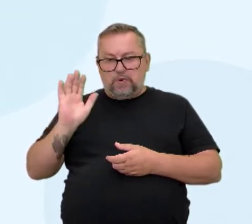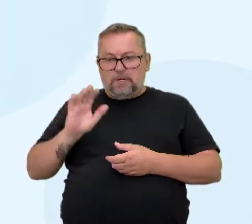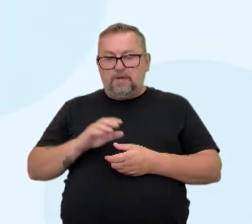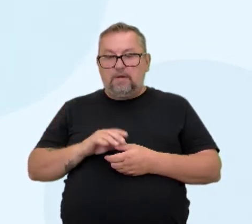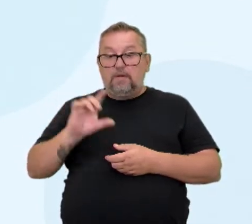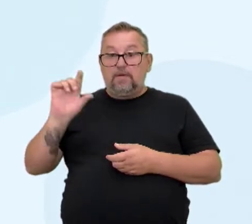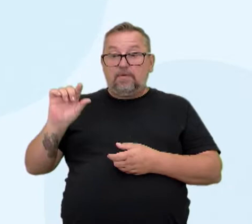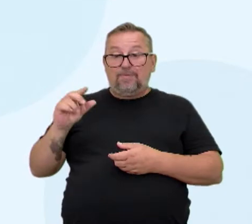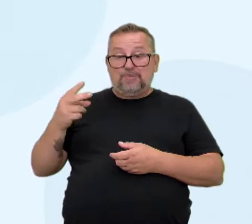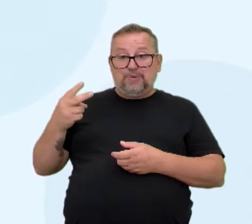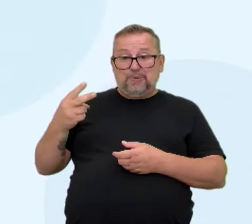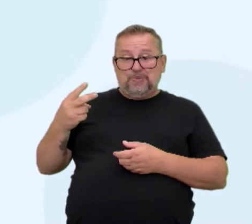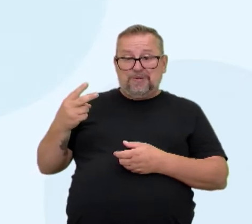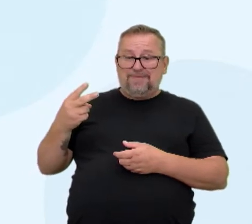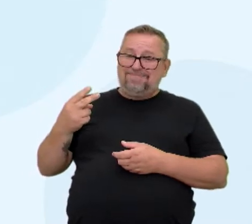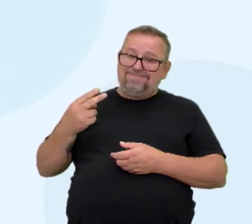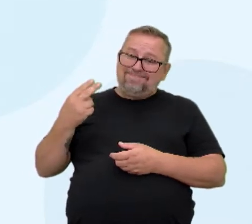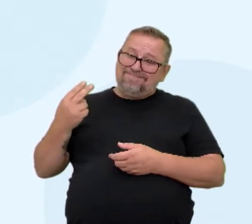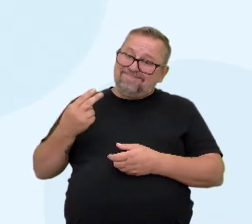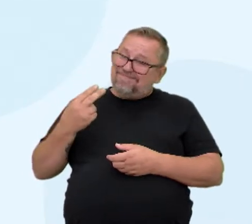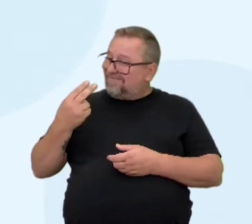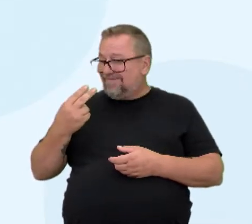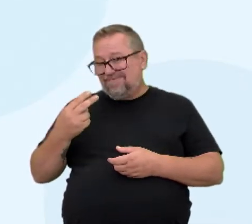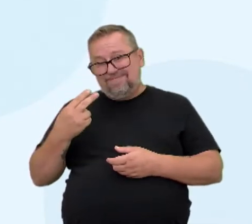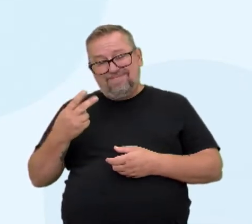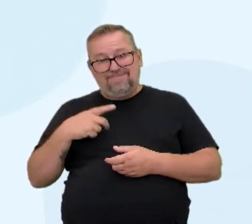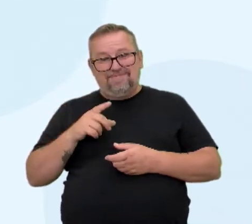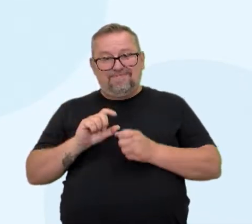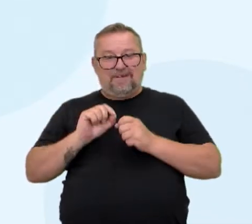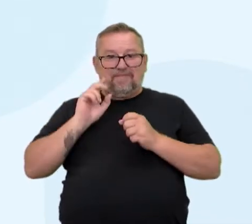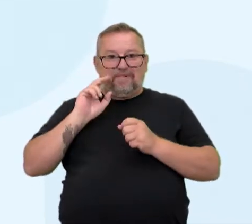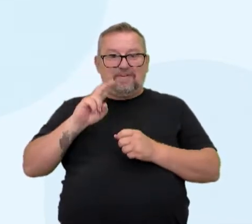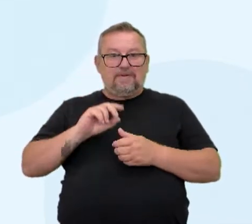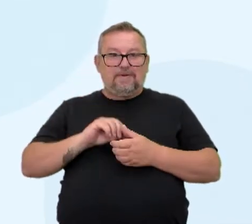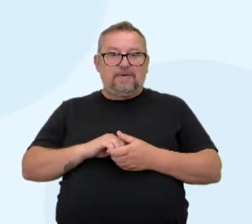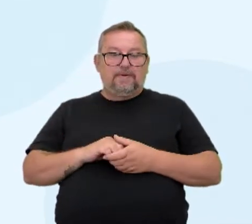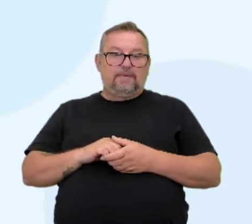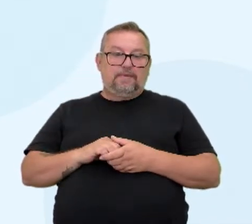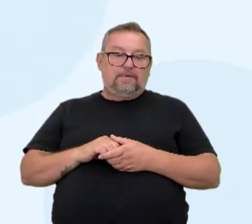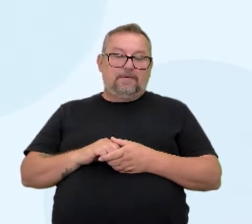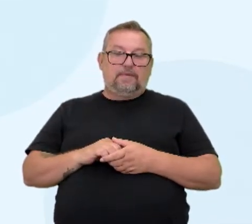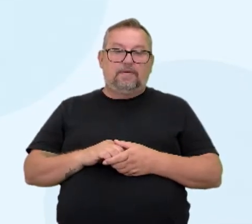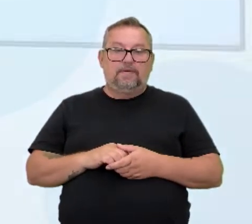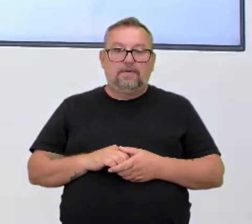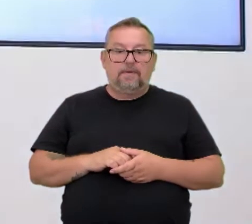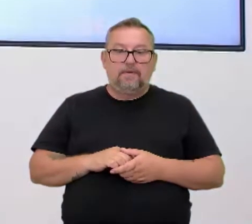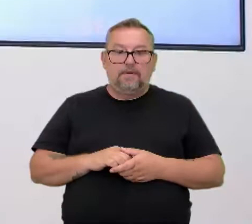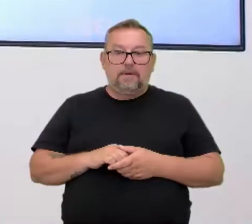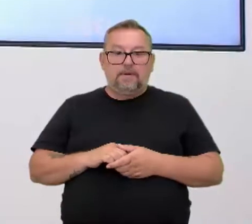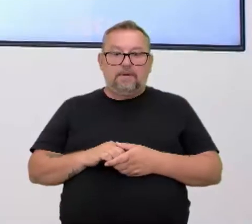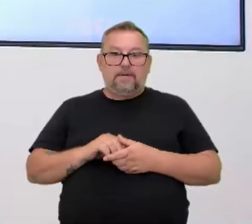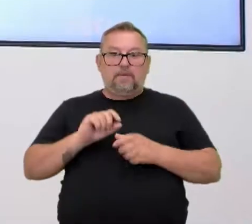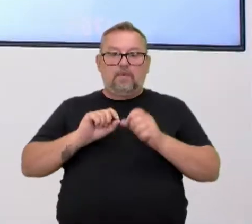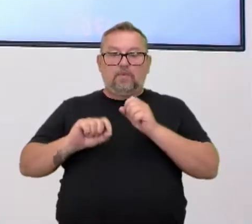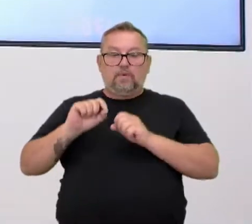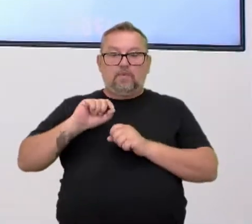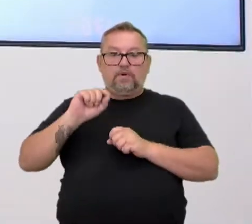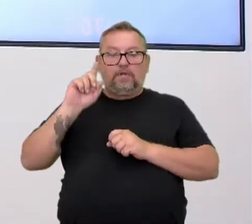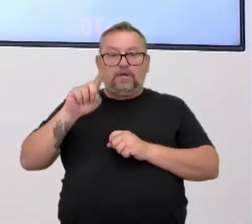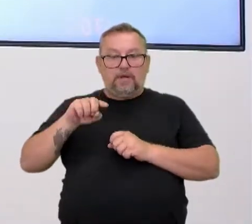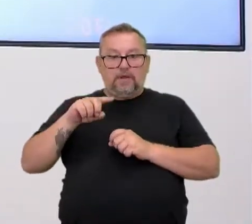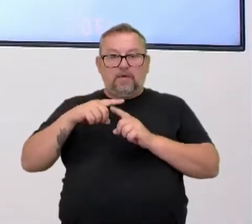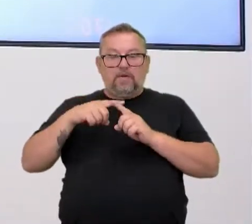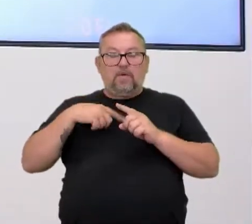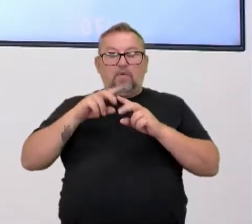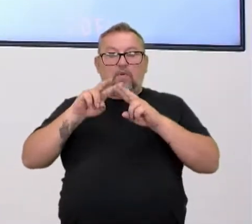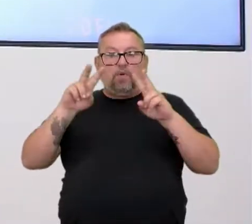menos que 2, eu acho que fica difícil depois da gente distinguir sobre o que trata aí o mapa mental, sabendo que o